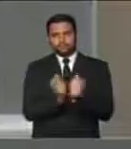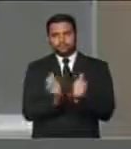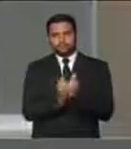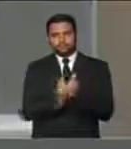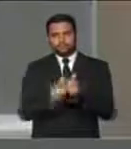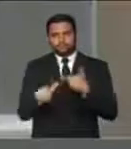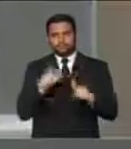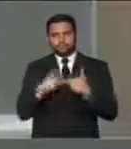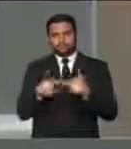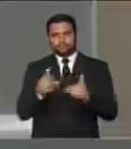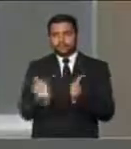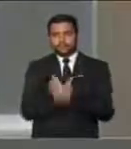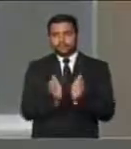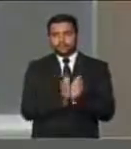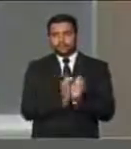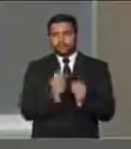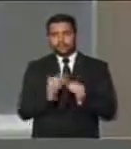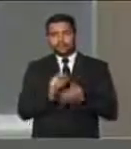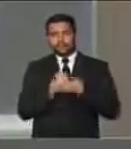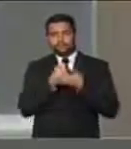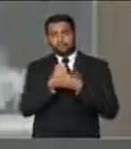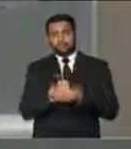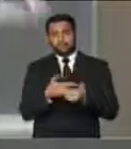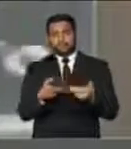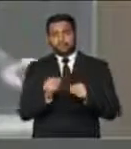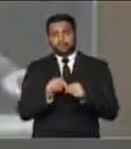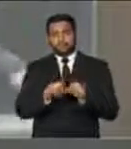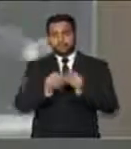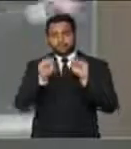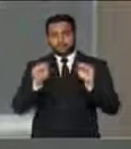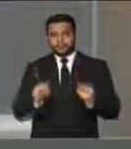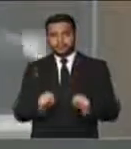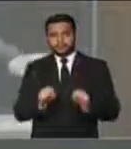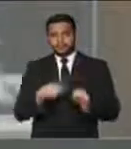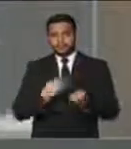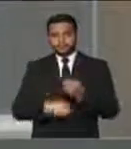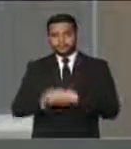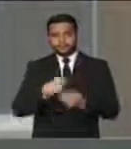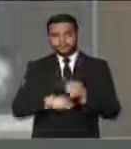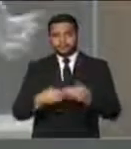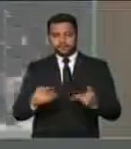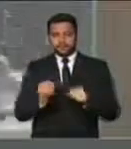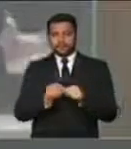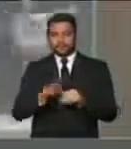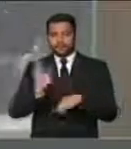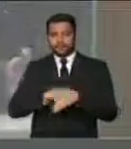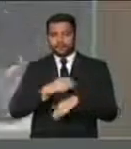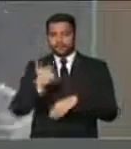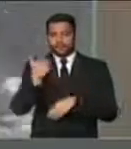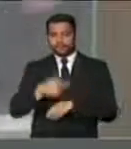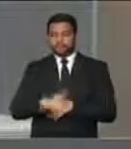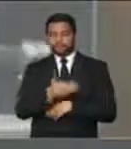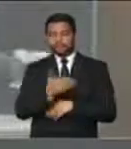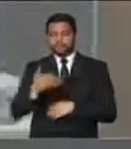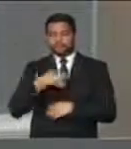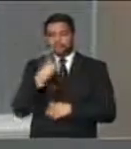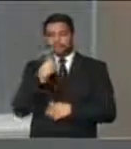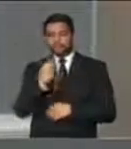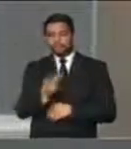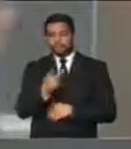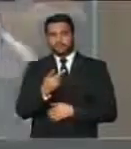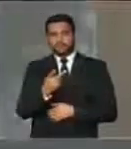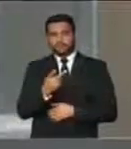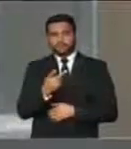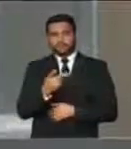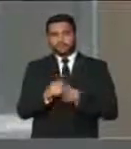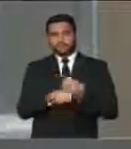dos trabalhadores e favorece o sistema financeiro. Cabe mais uma vez dizer